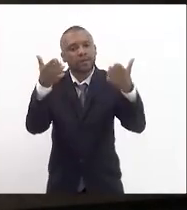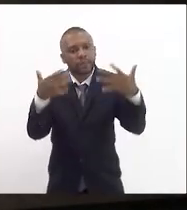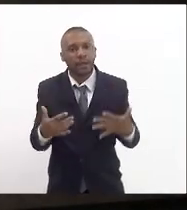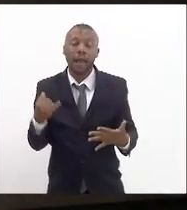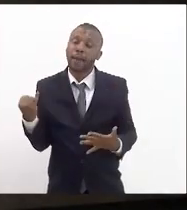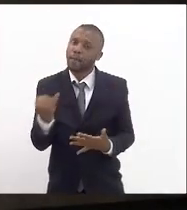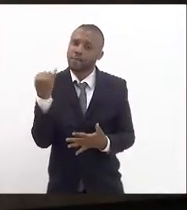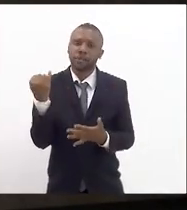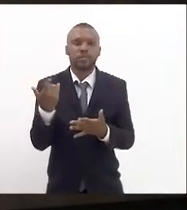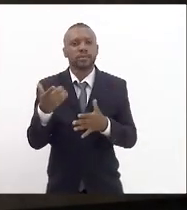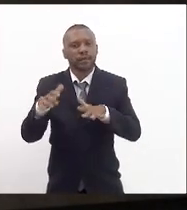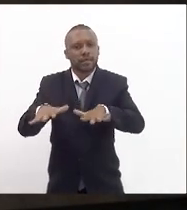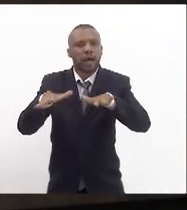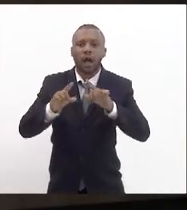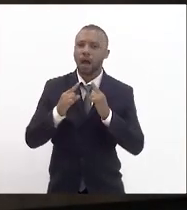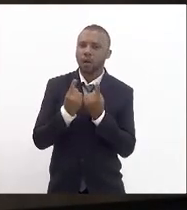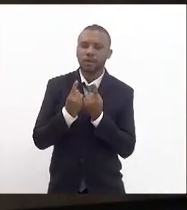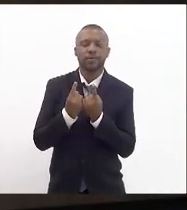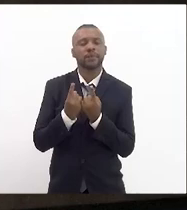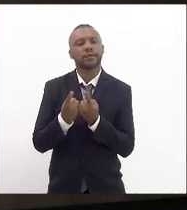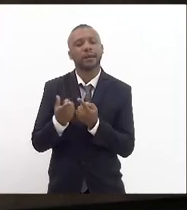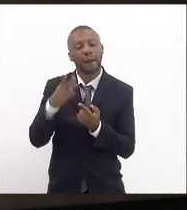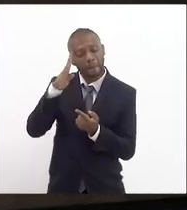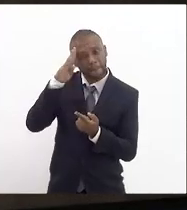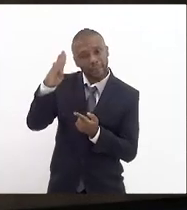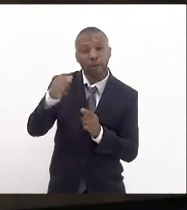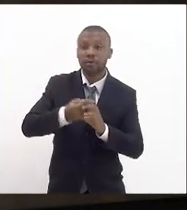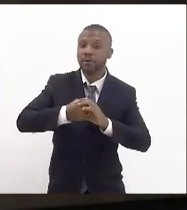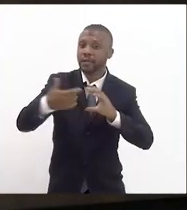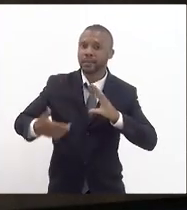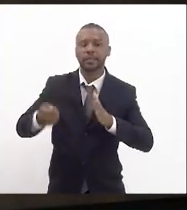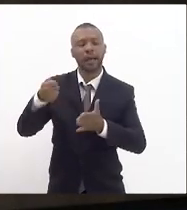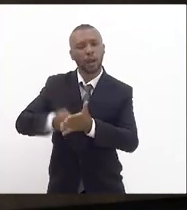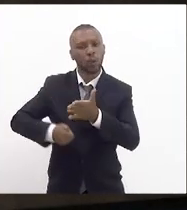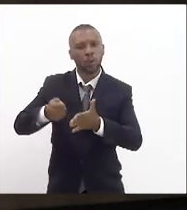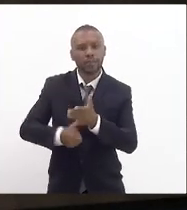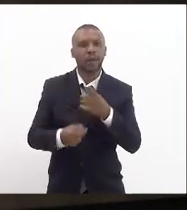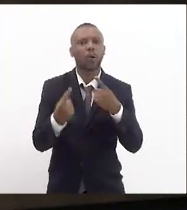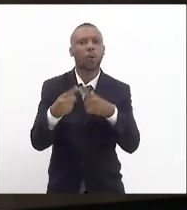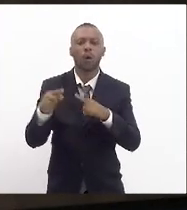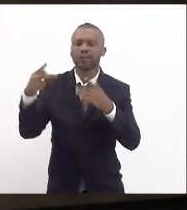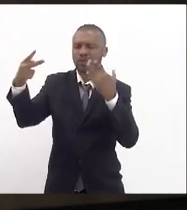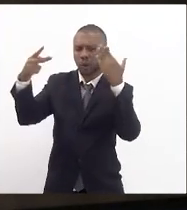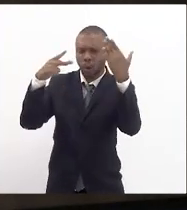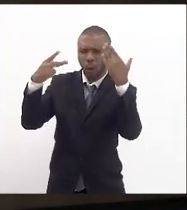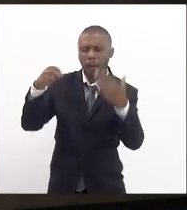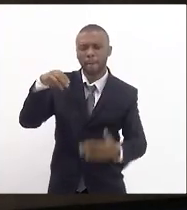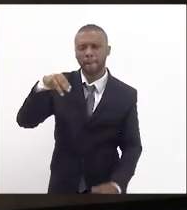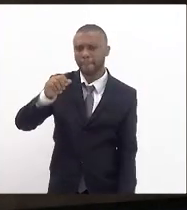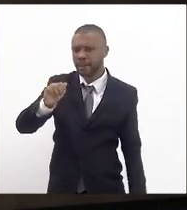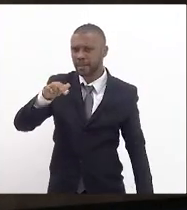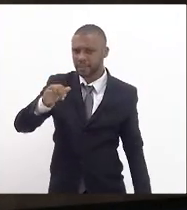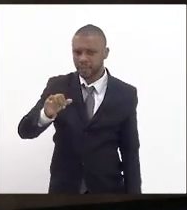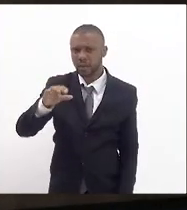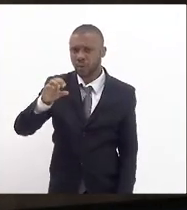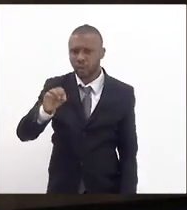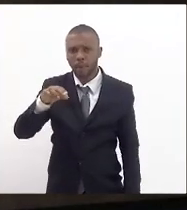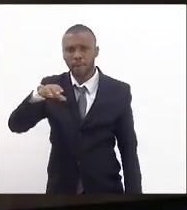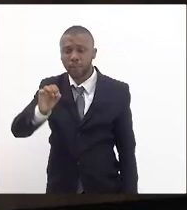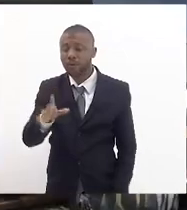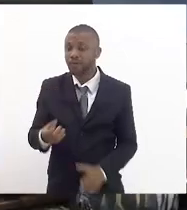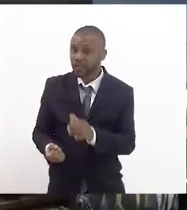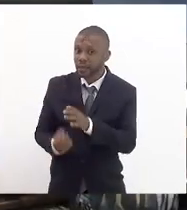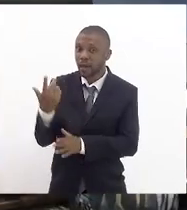pública, que é a parte central da luta antimanicomial que a gente trava aqui no Estado do Rio de Janeiro e que foi impulsionada por essa lei de nossa